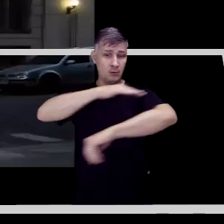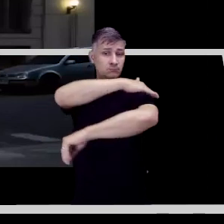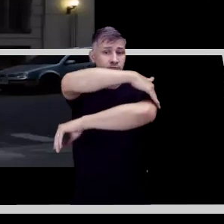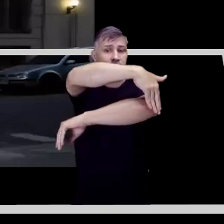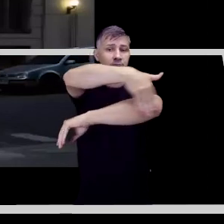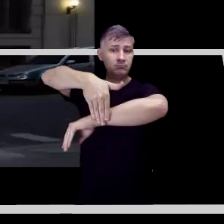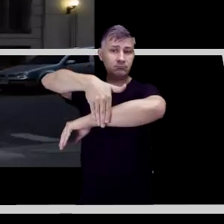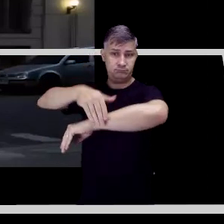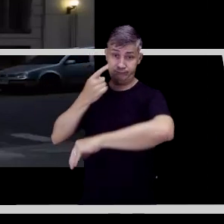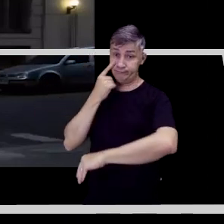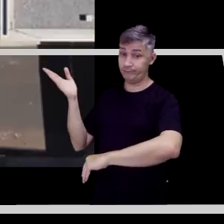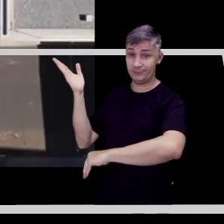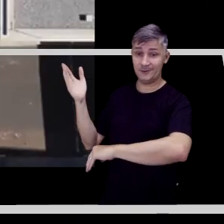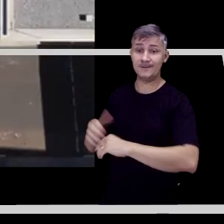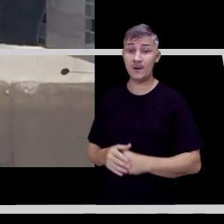de esquina.